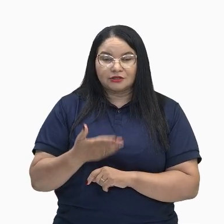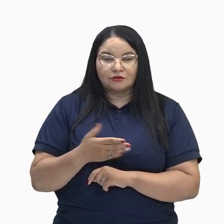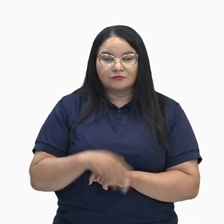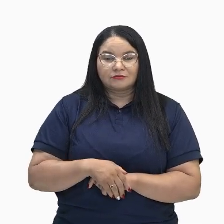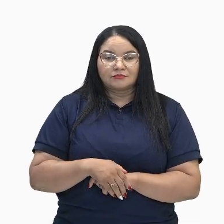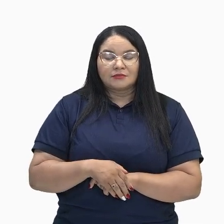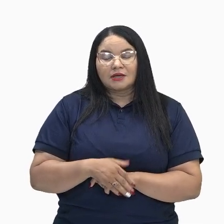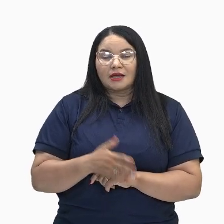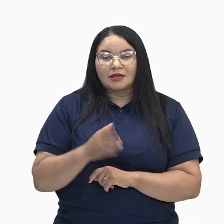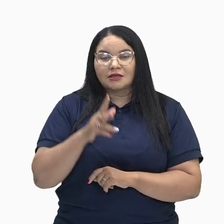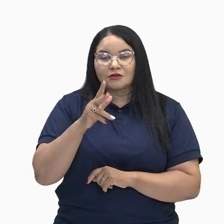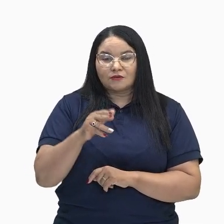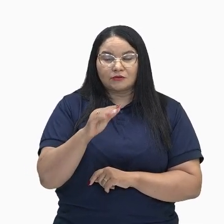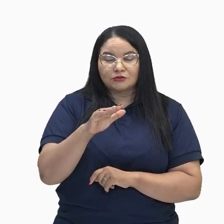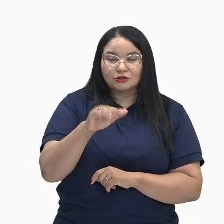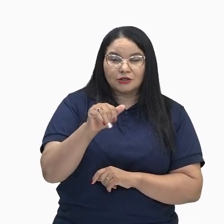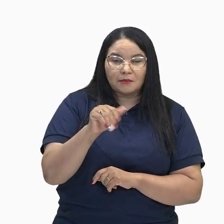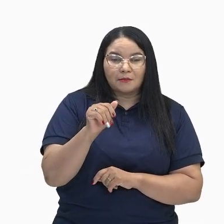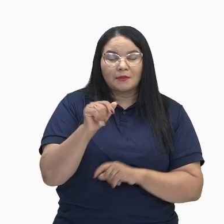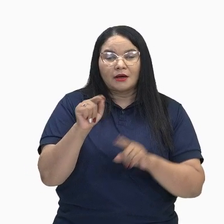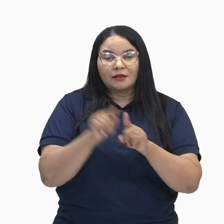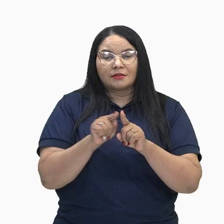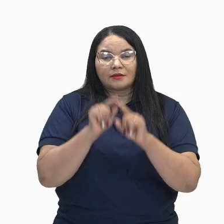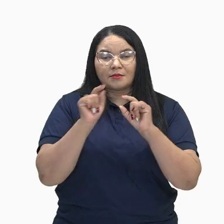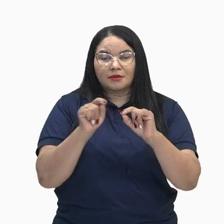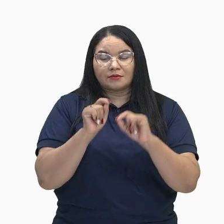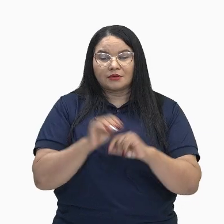mar salgado, não é porque ele está